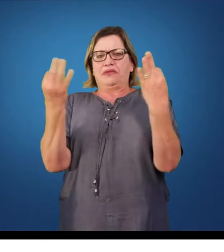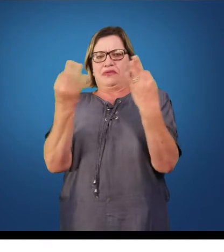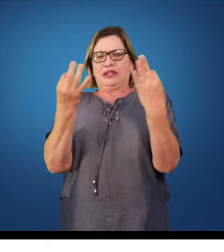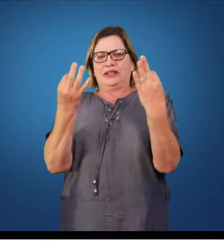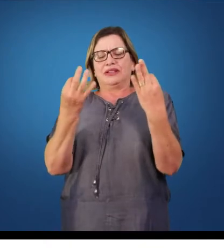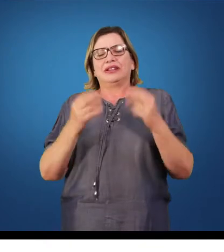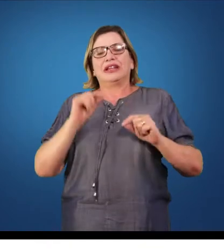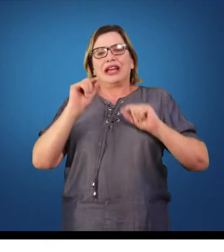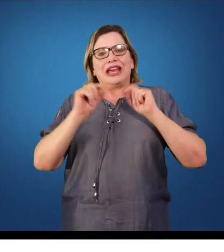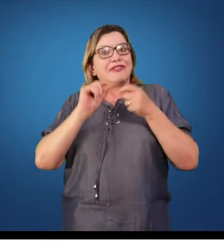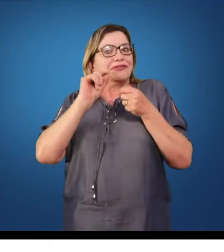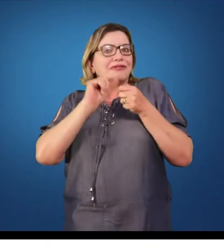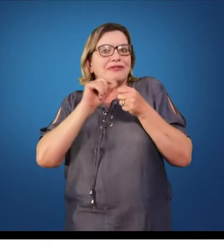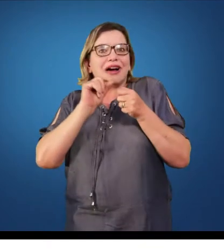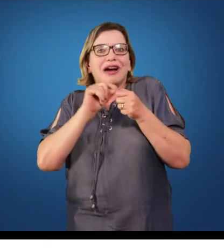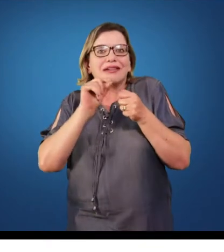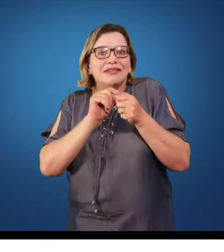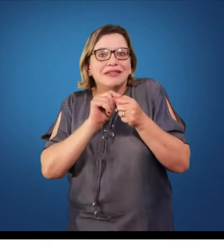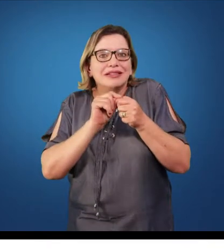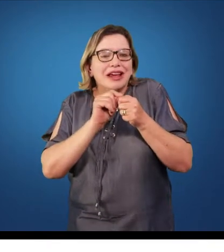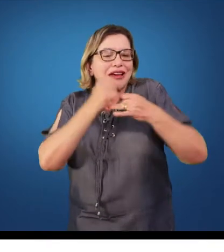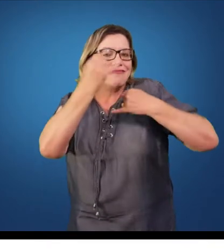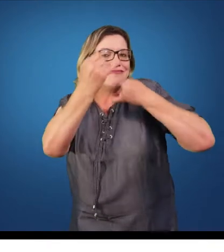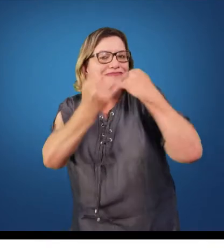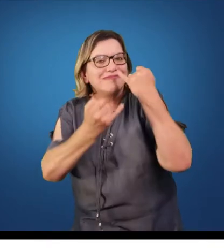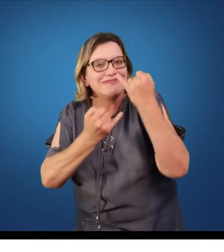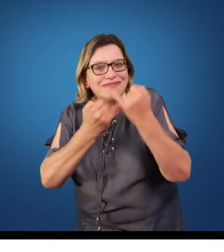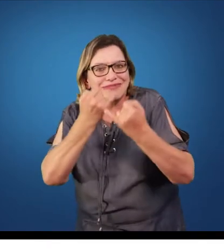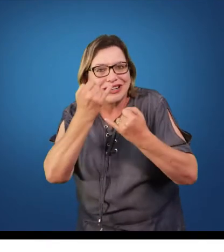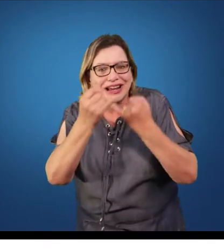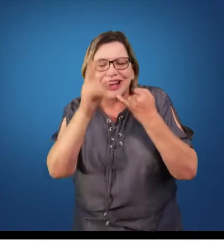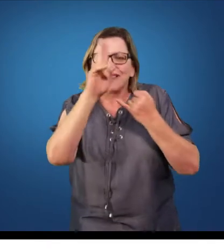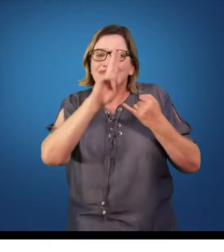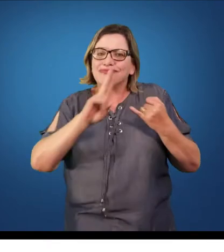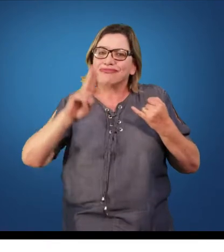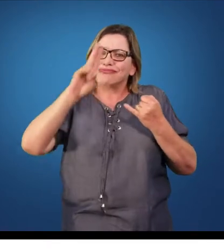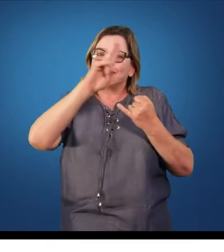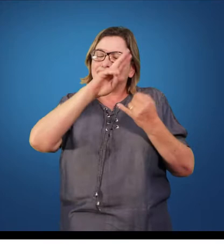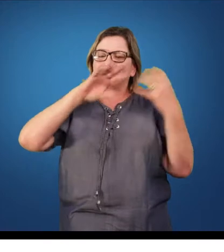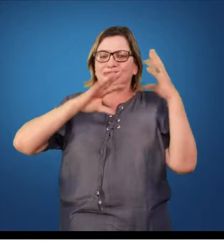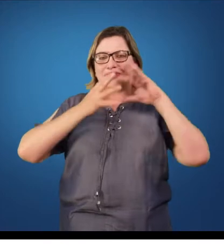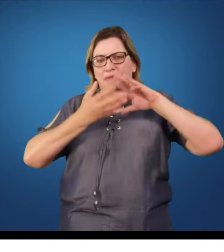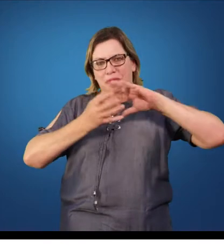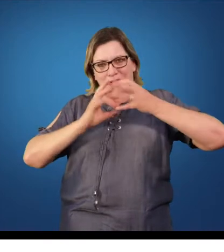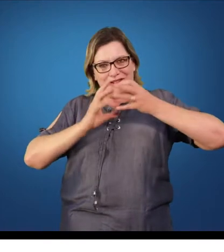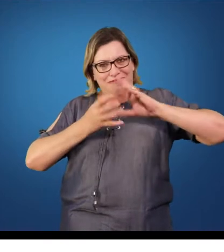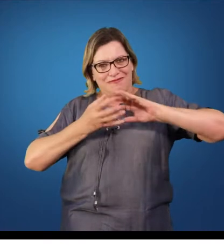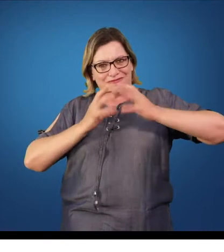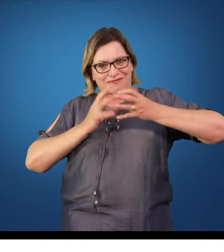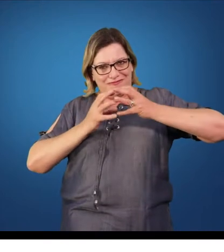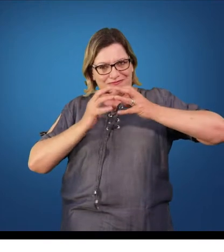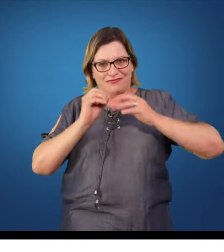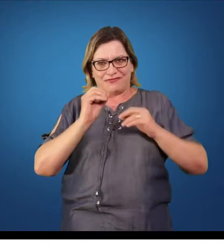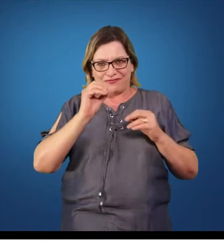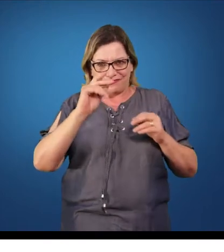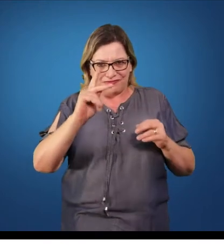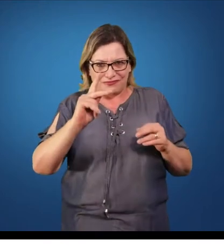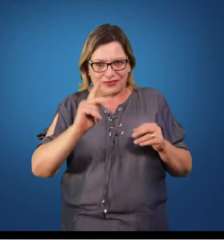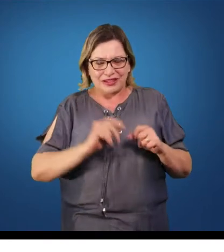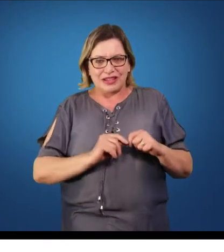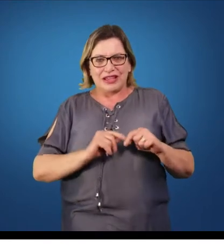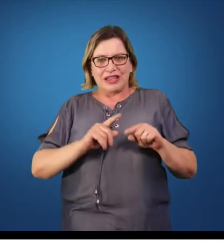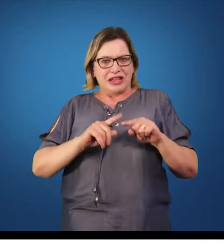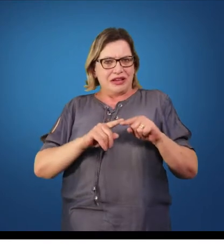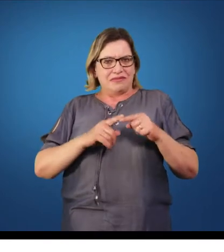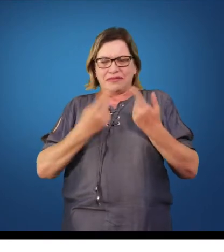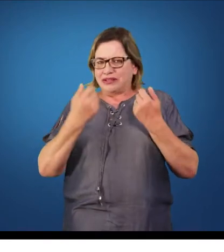movimento. É fazer com que o aluno brinque, utilize a bola como brinquedo. Certo? Ok? Mas isso